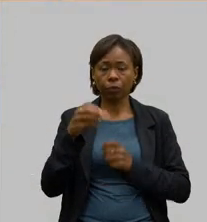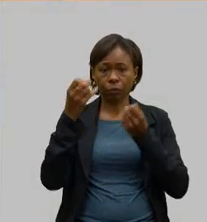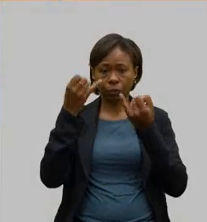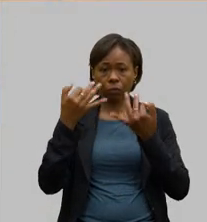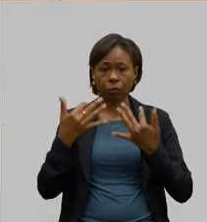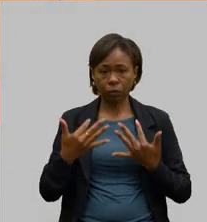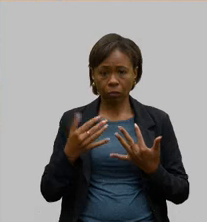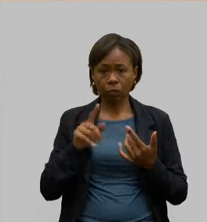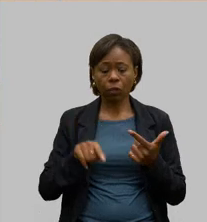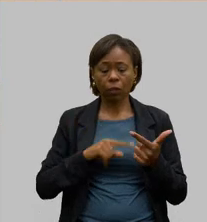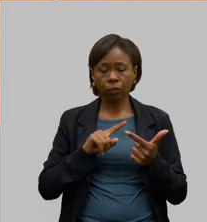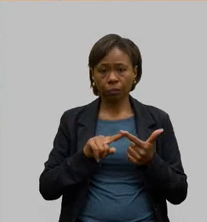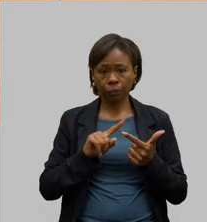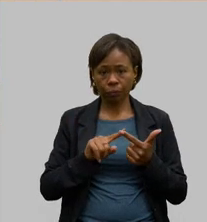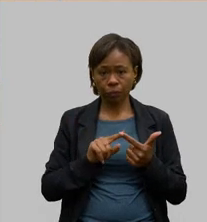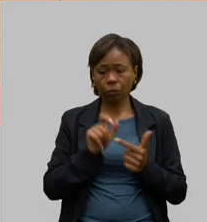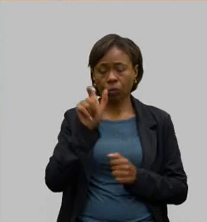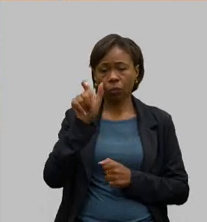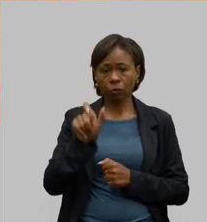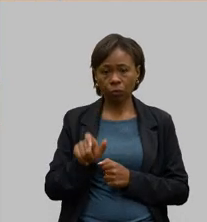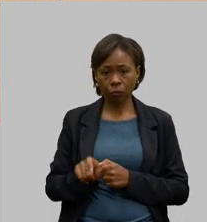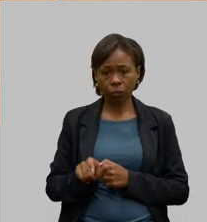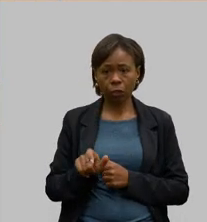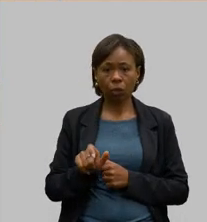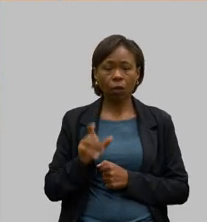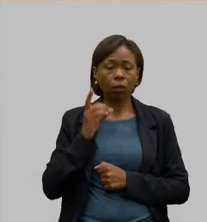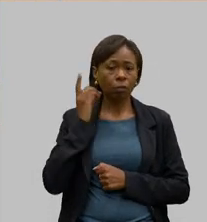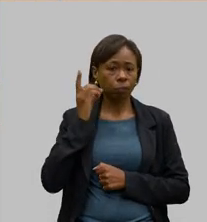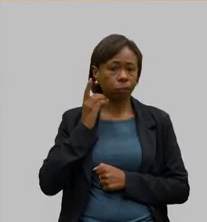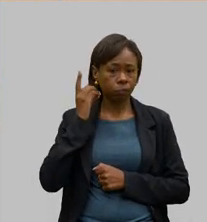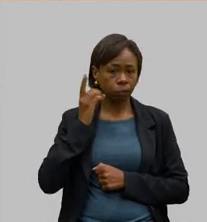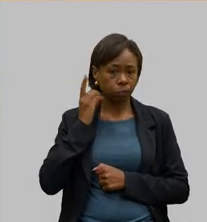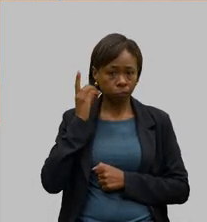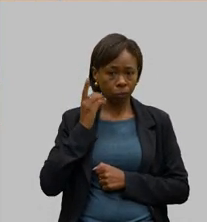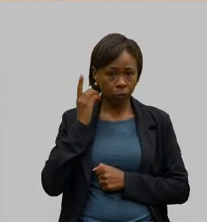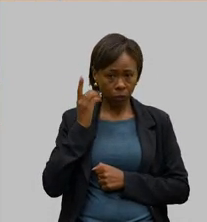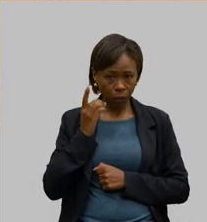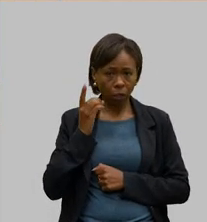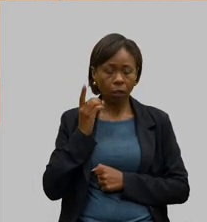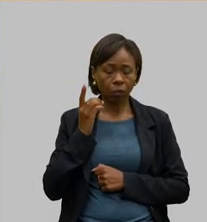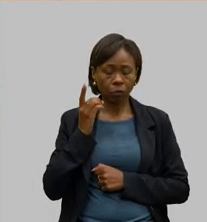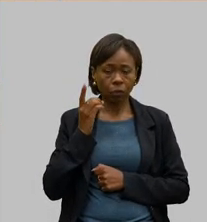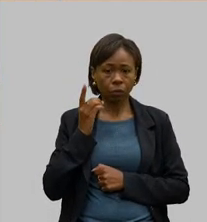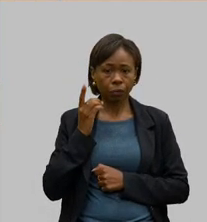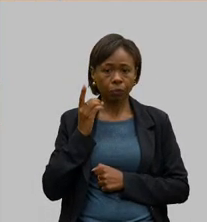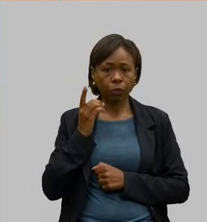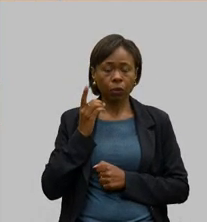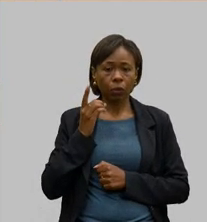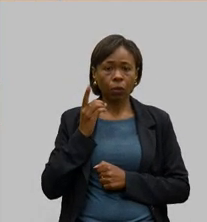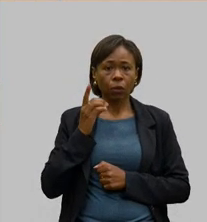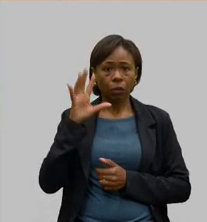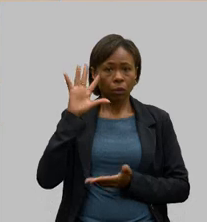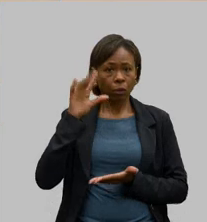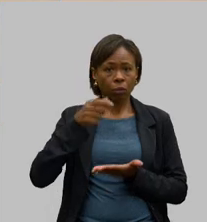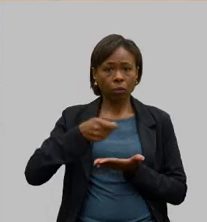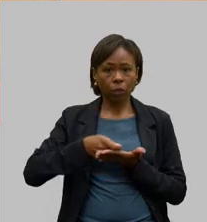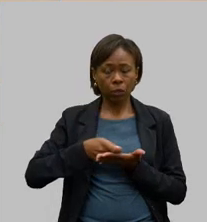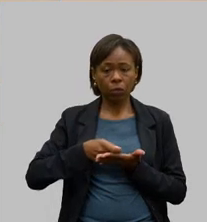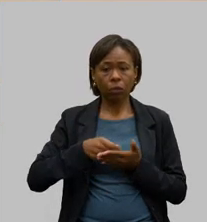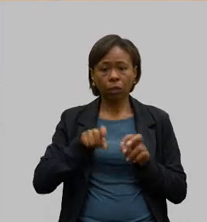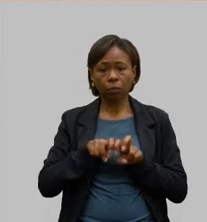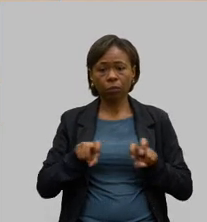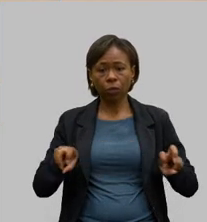sequência será concedida a palavra a deputadas e aos deputados no termo nos termos da deliberação da mesa número